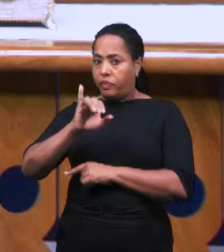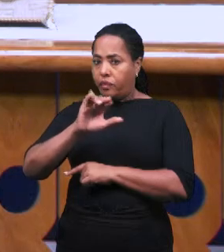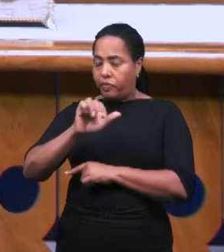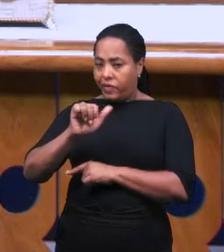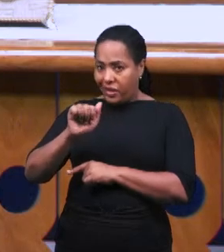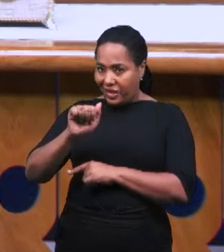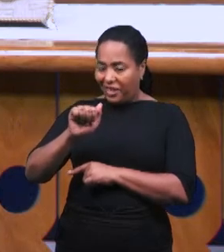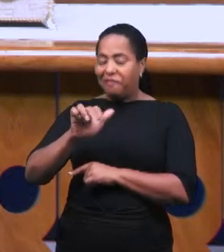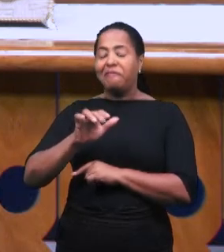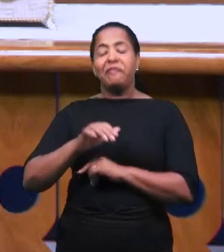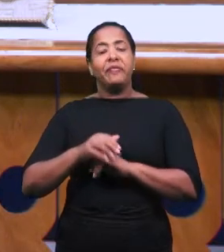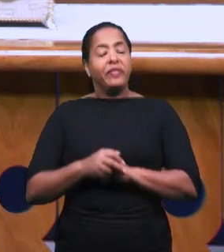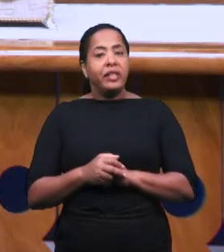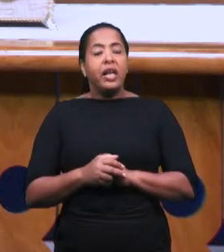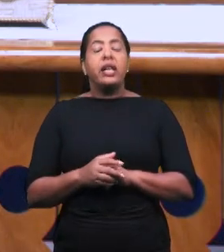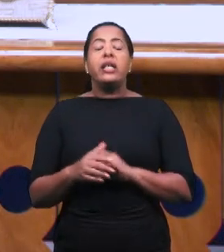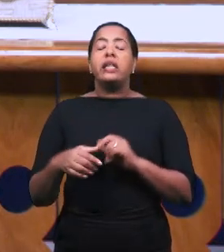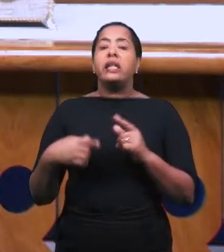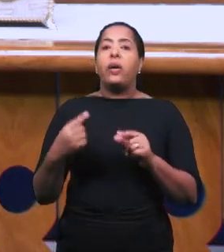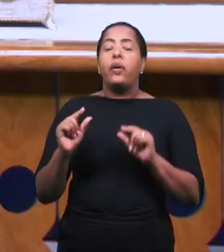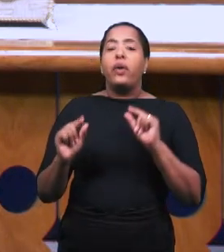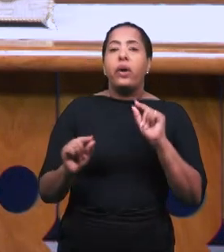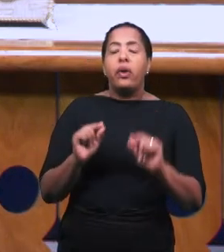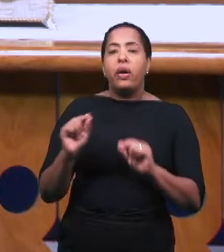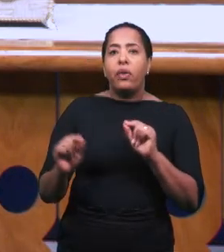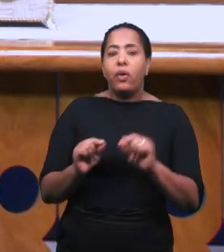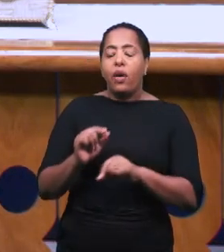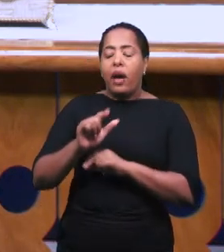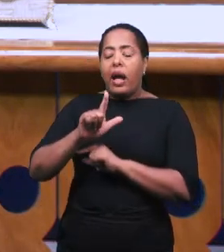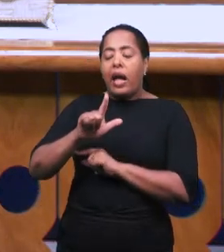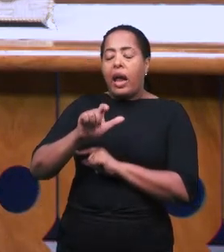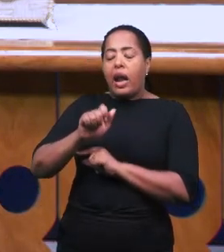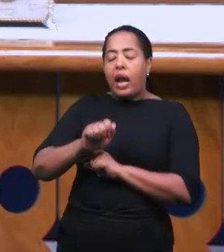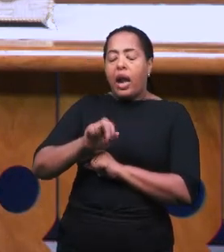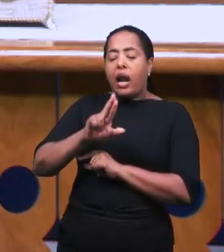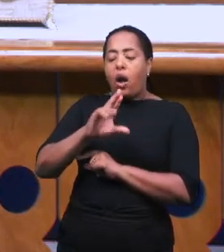Laodiceia vem de 2 palavras, que é Laos